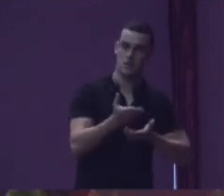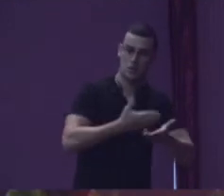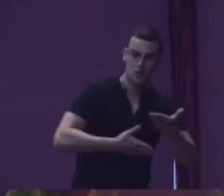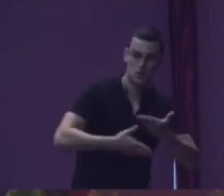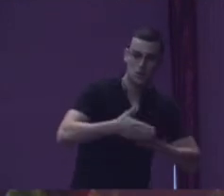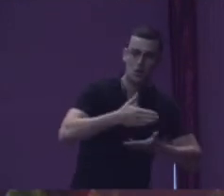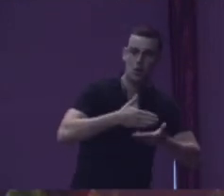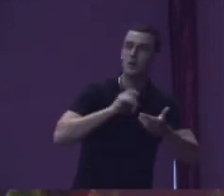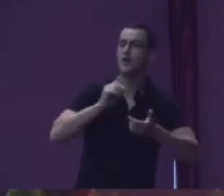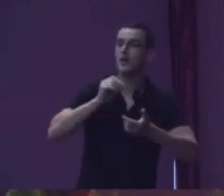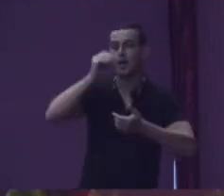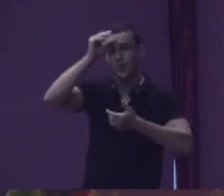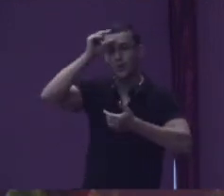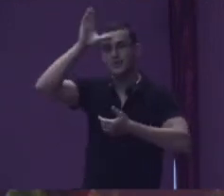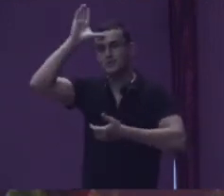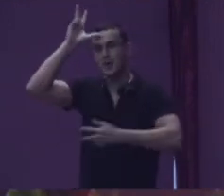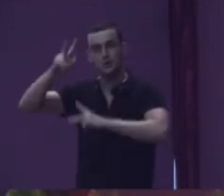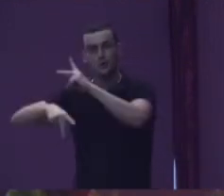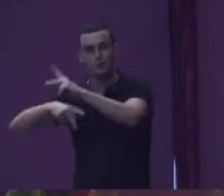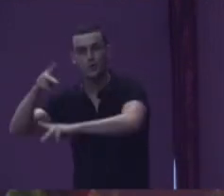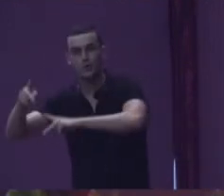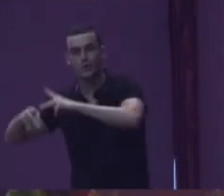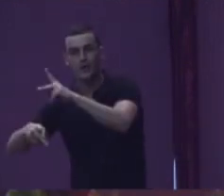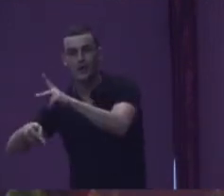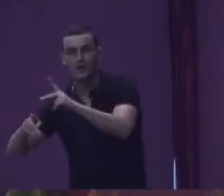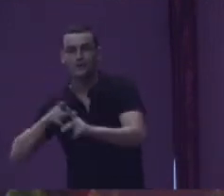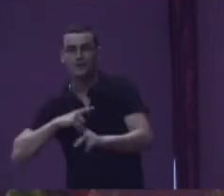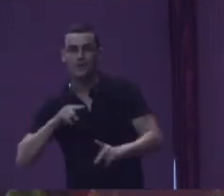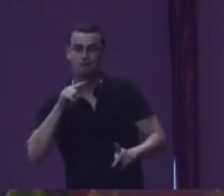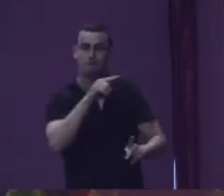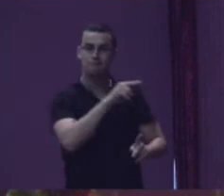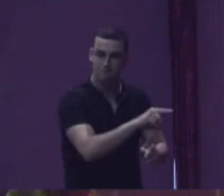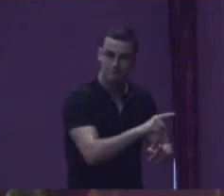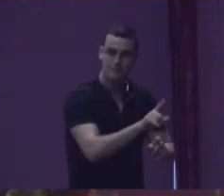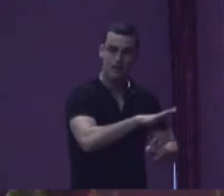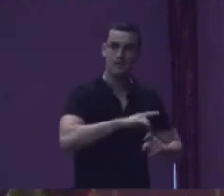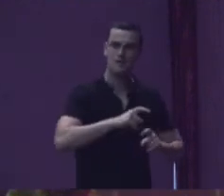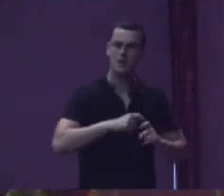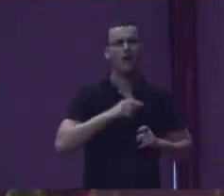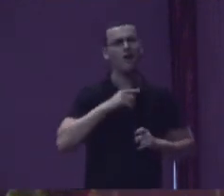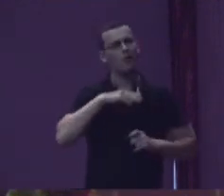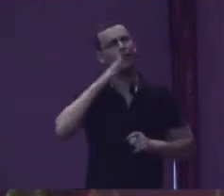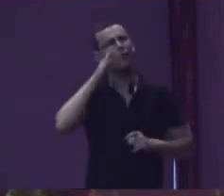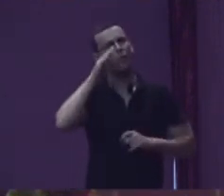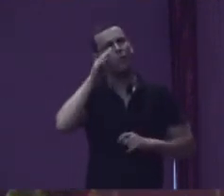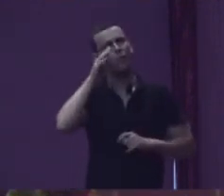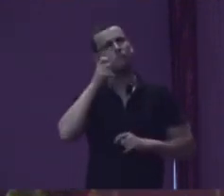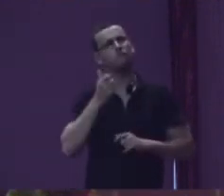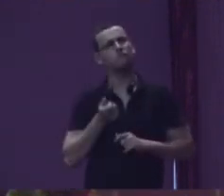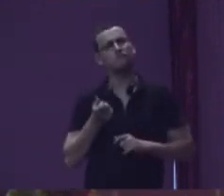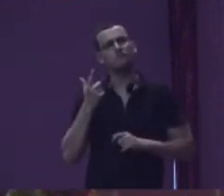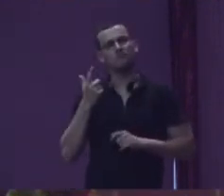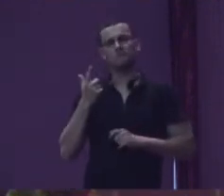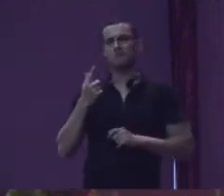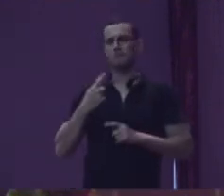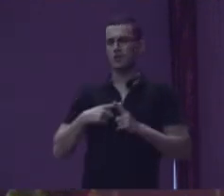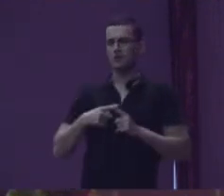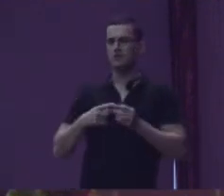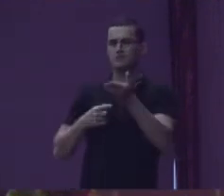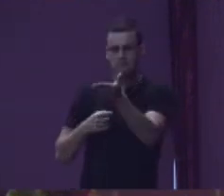com outras formas de saber. Né? Então, eu fiquei curiosa para saber. E aí, a Elaine também, que está aqui do